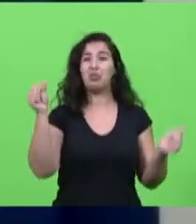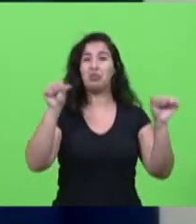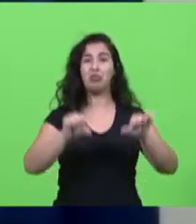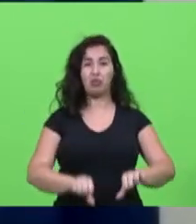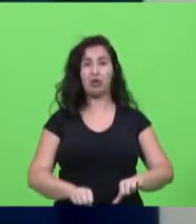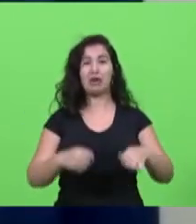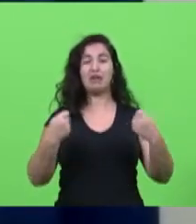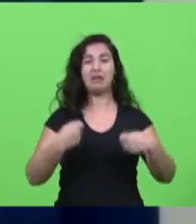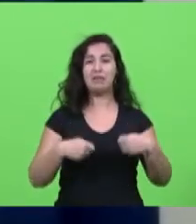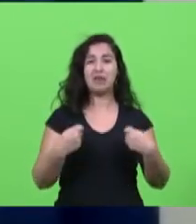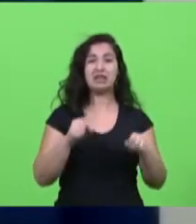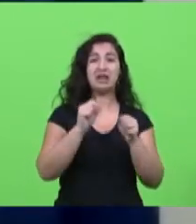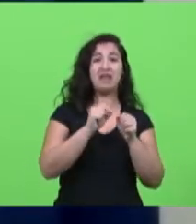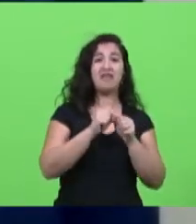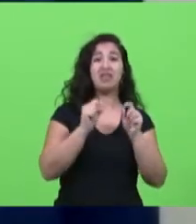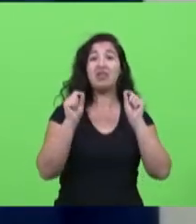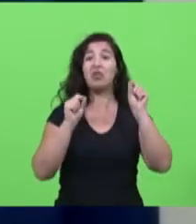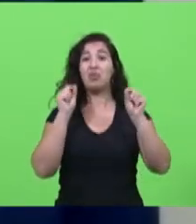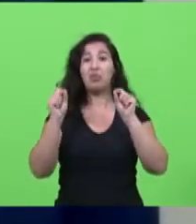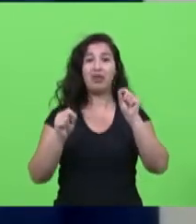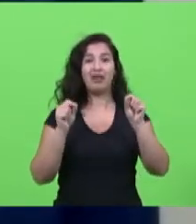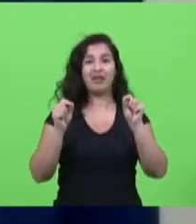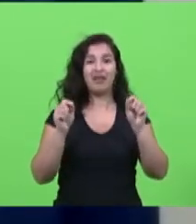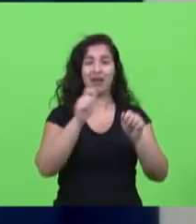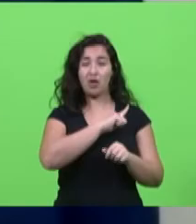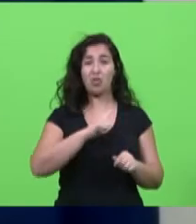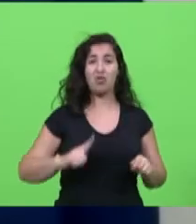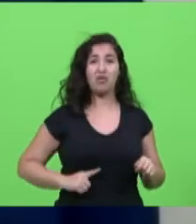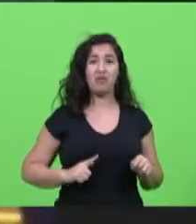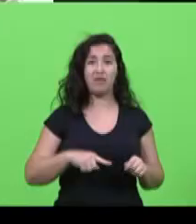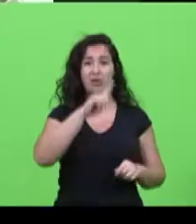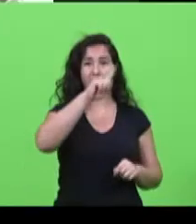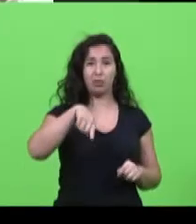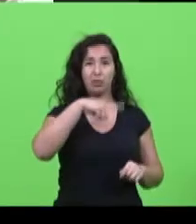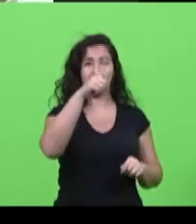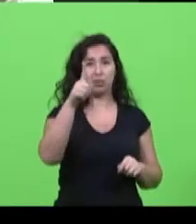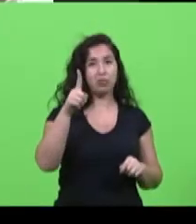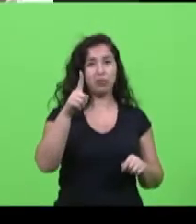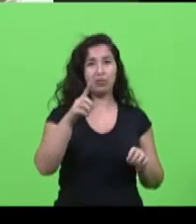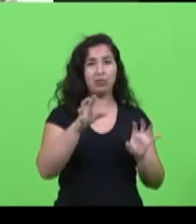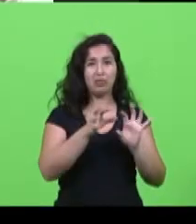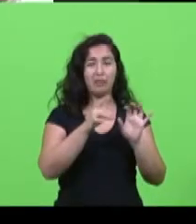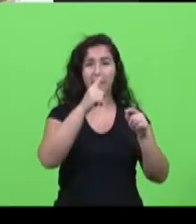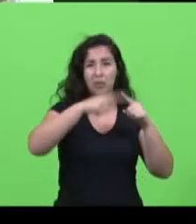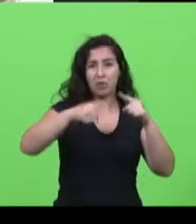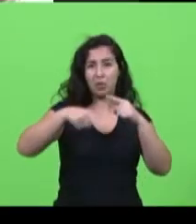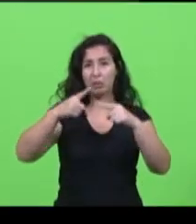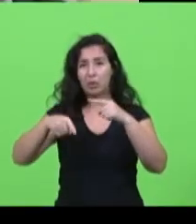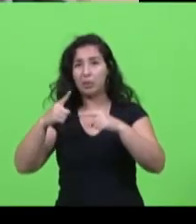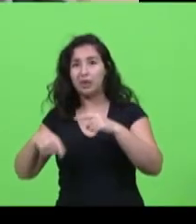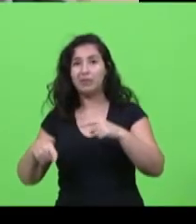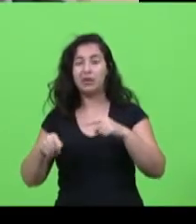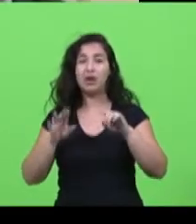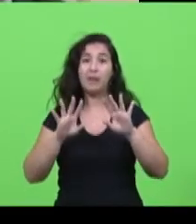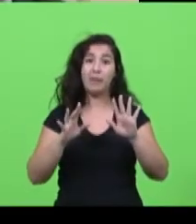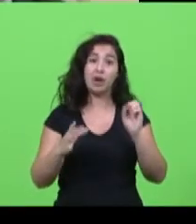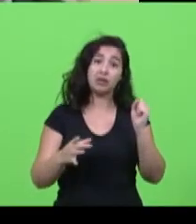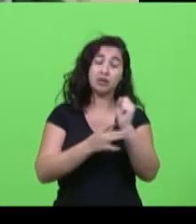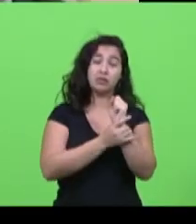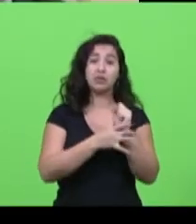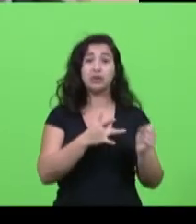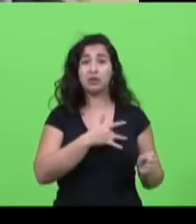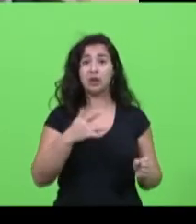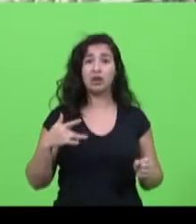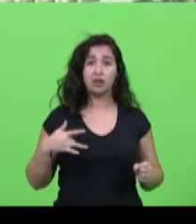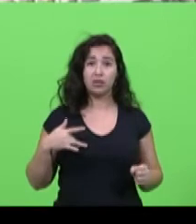isso e aquilo, que o governo está cortando as liberdades das pessoas. Toda a segurança da saúde, que milhares de pessoas